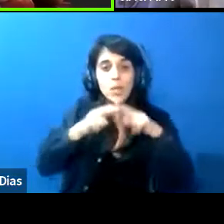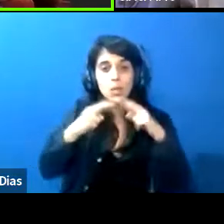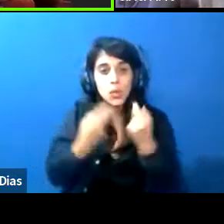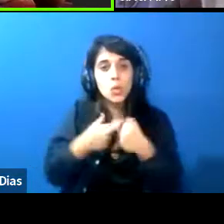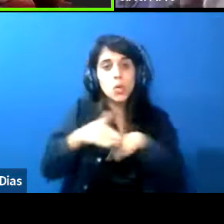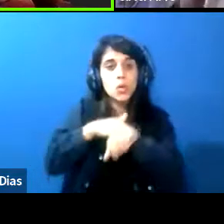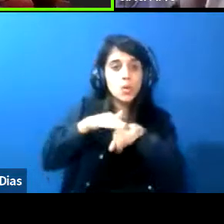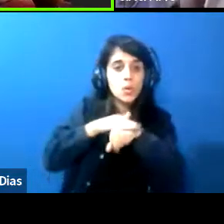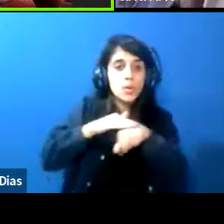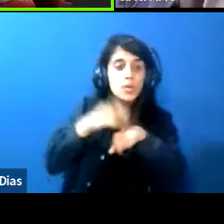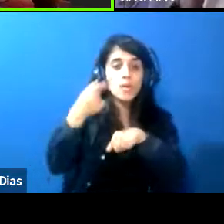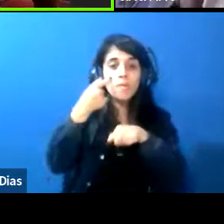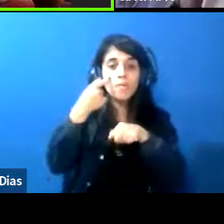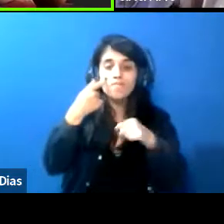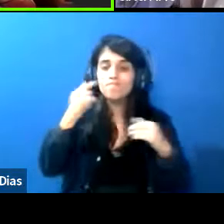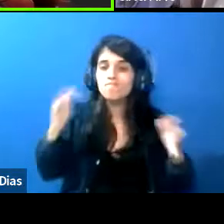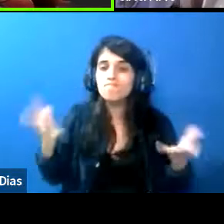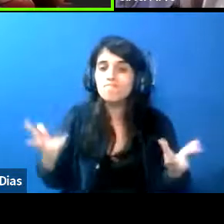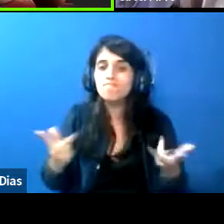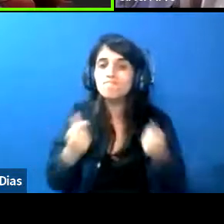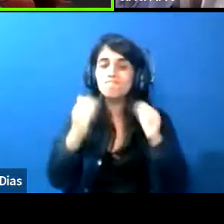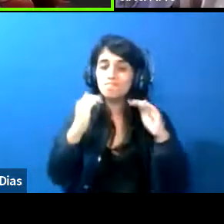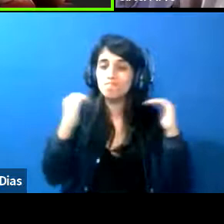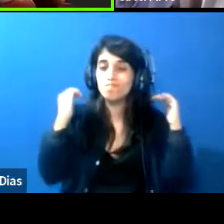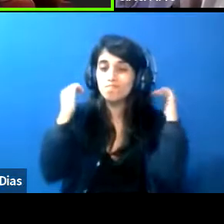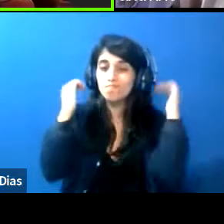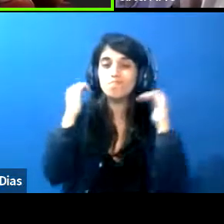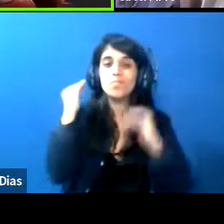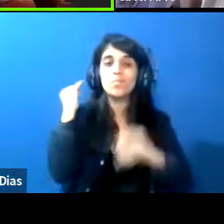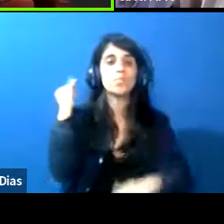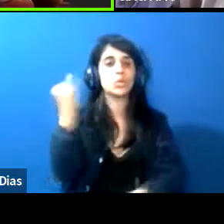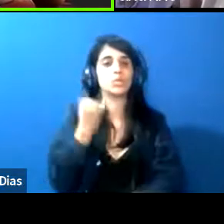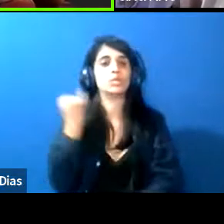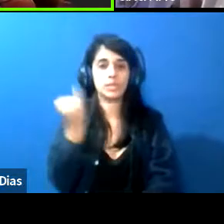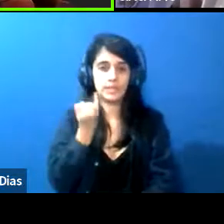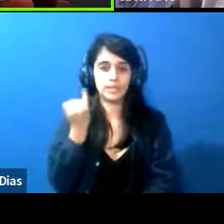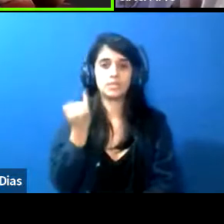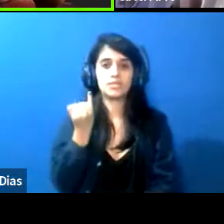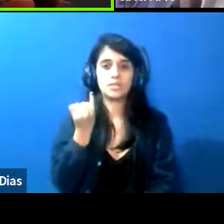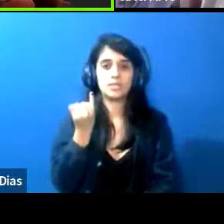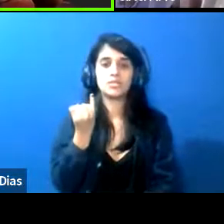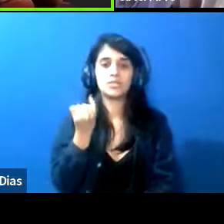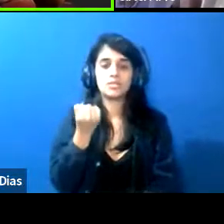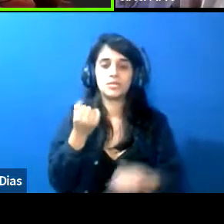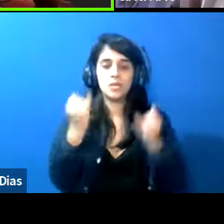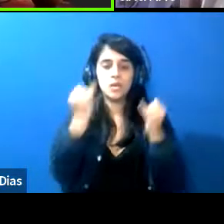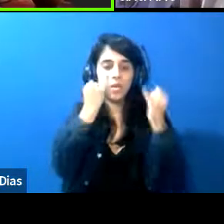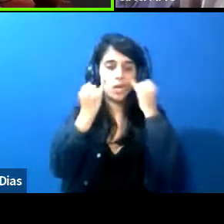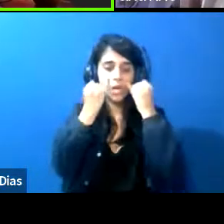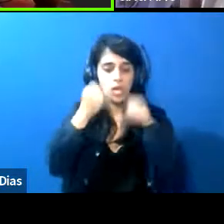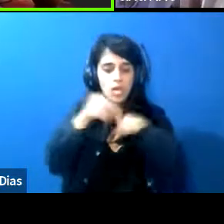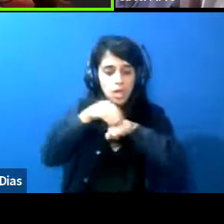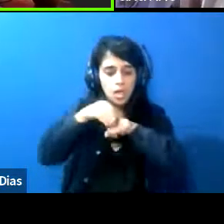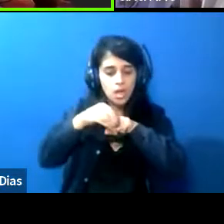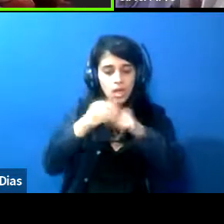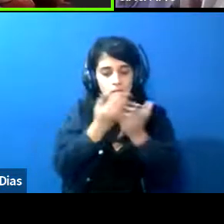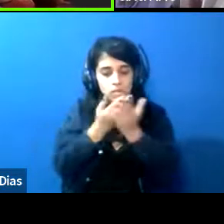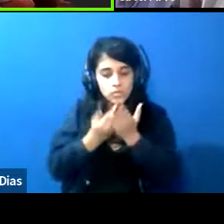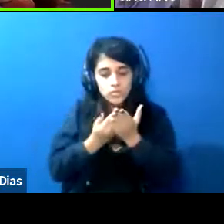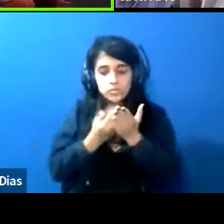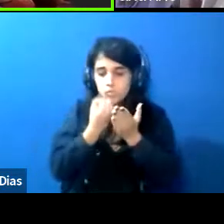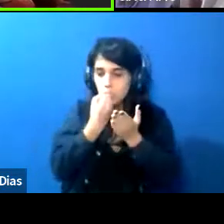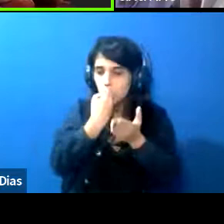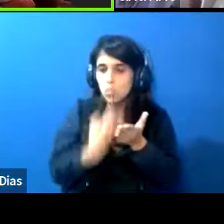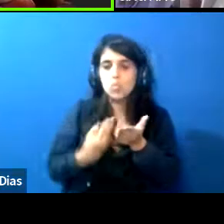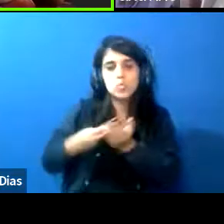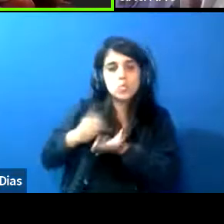foram riquíssimas, importantíssimas, e que nos trouxeram assim, muito conhecimento, e vamos continuar, então, participando